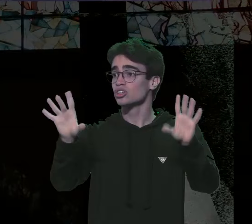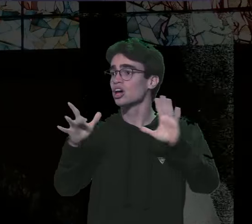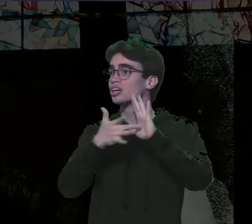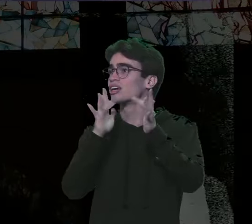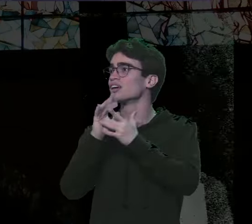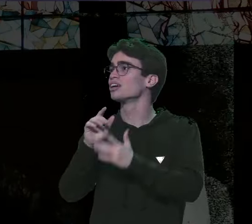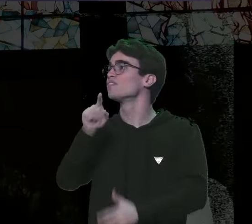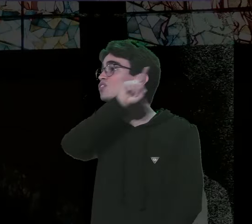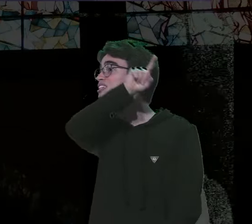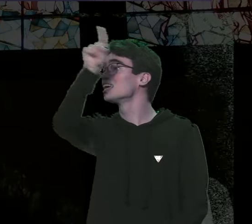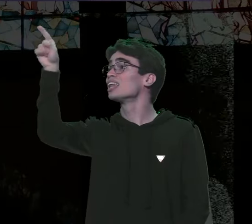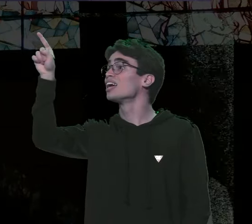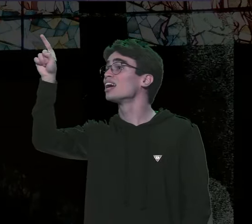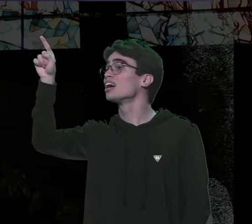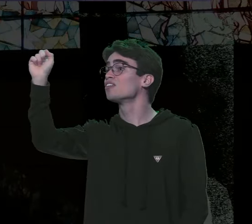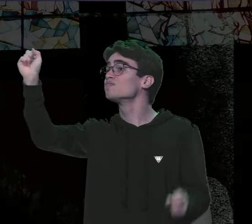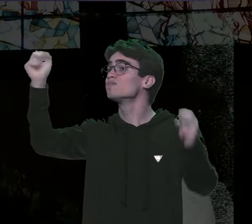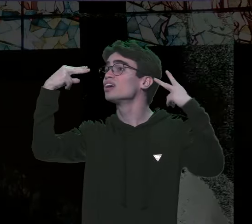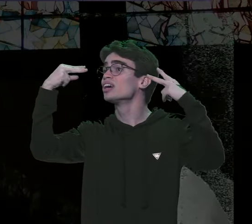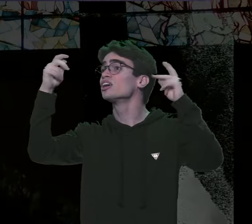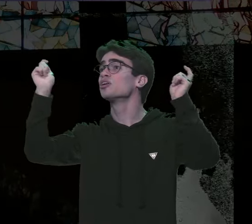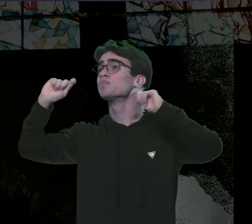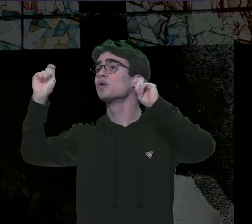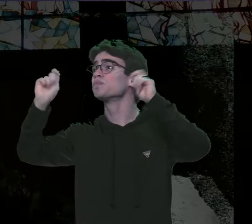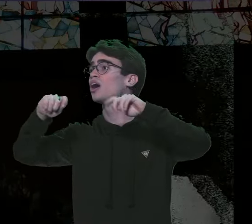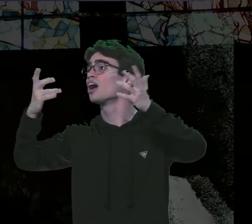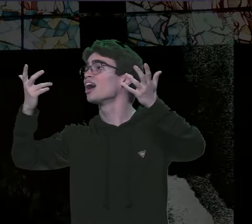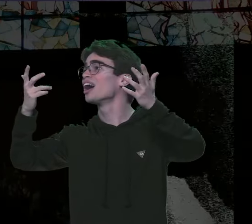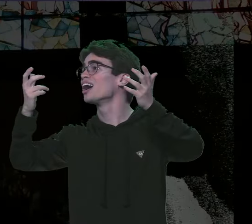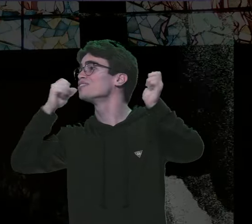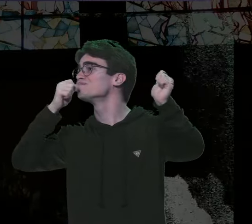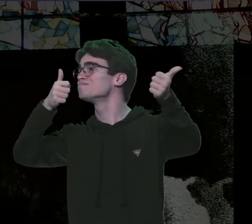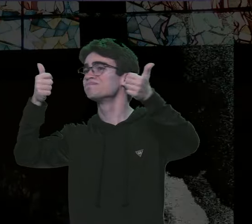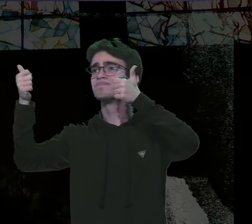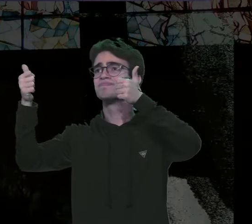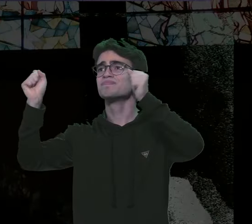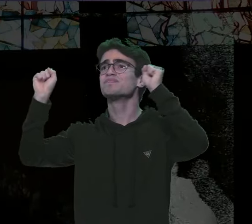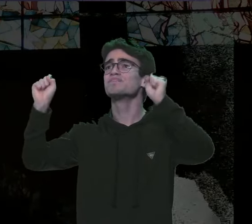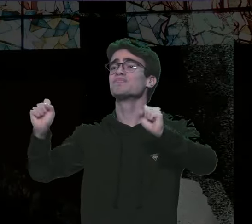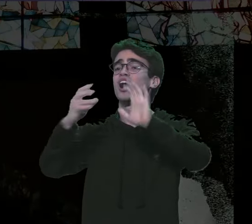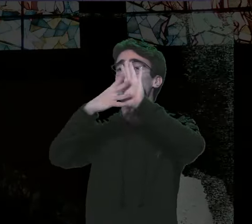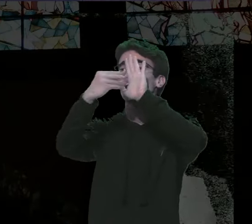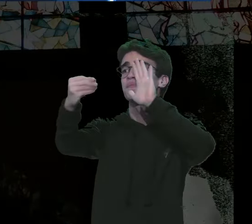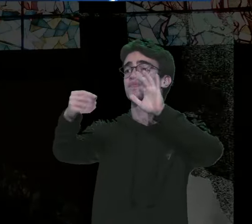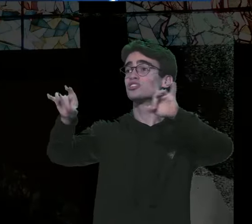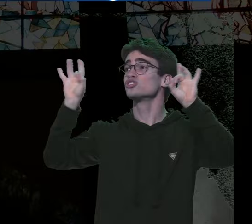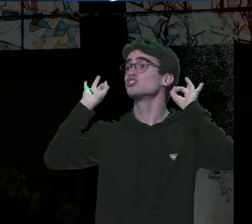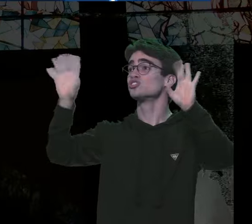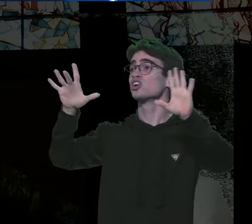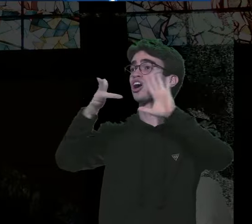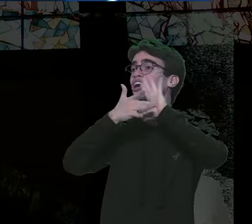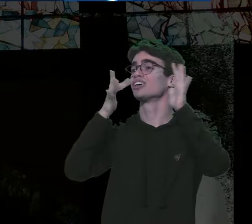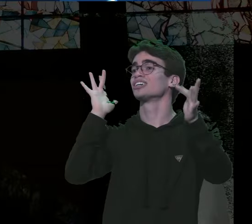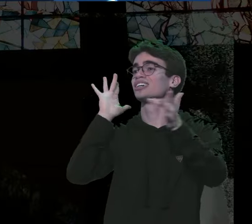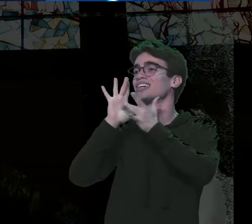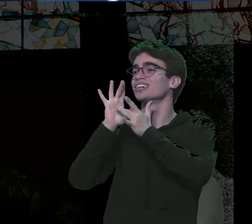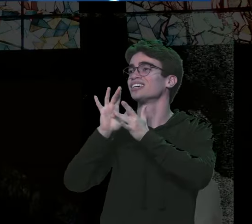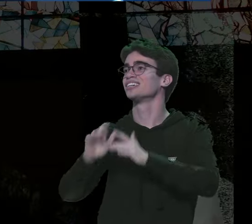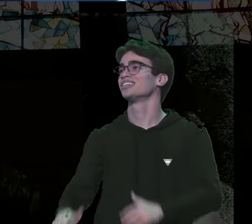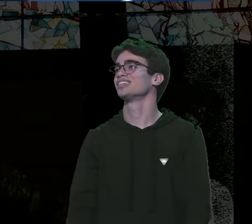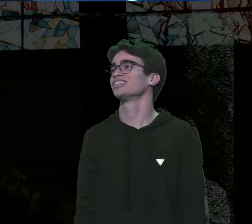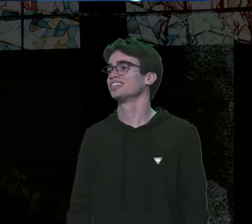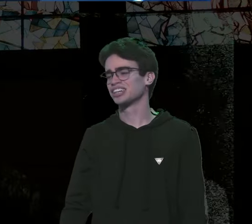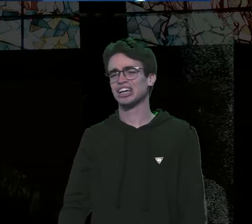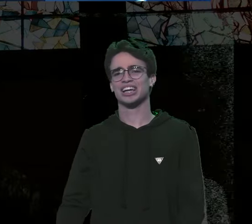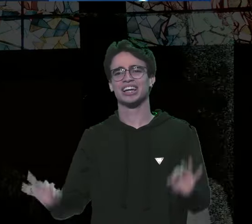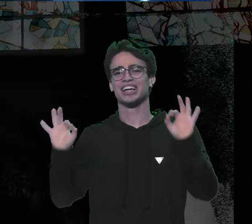Pessoal da galeria, estão me ouvindo aí? Aí, falem comigo aí, Apenas Jesus.